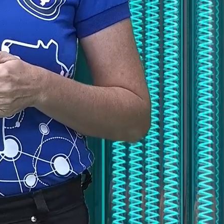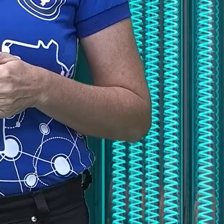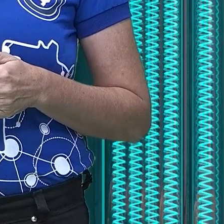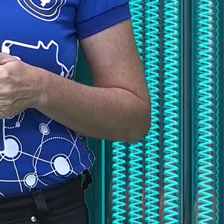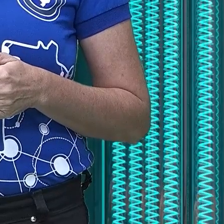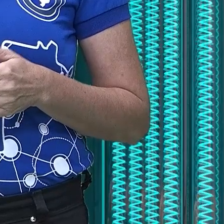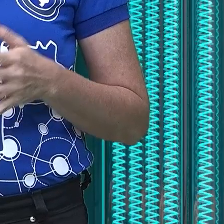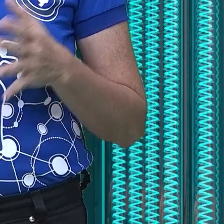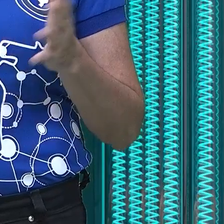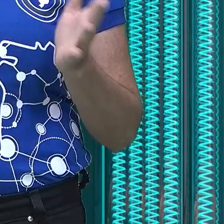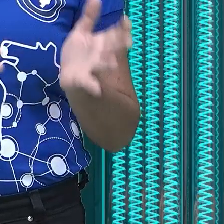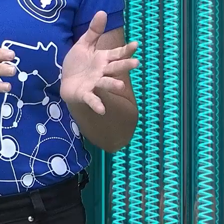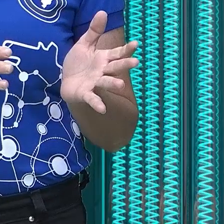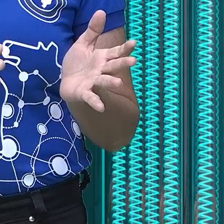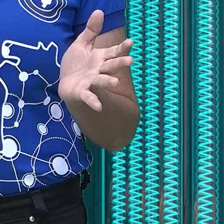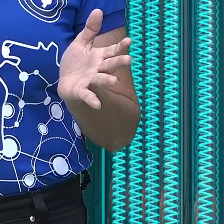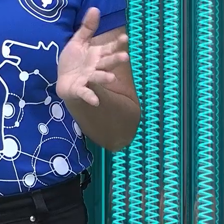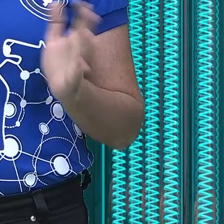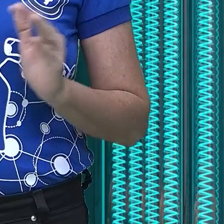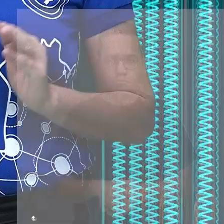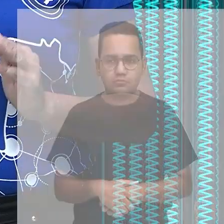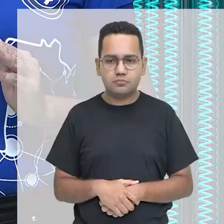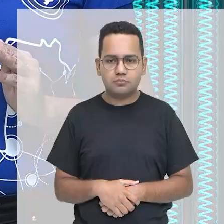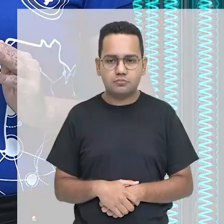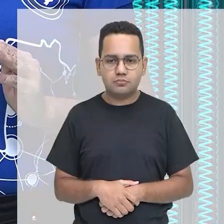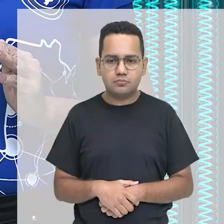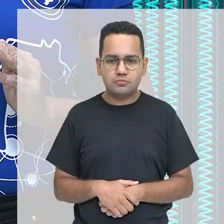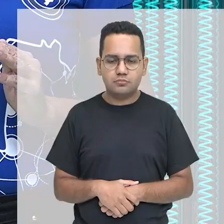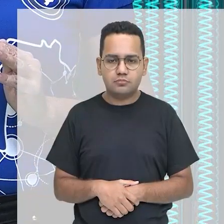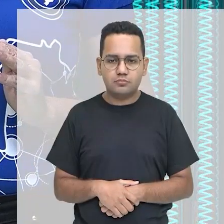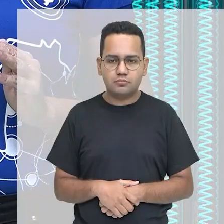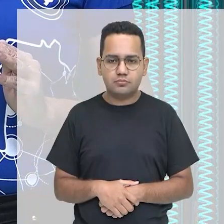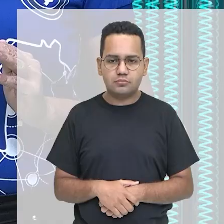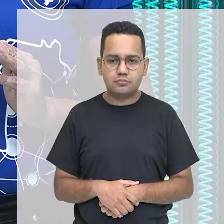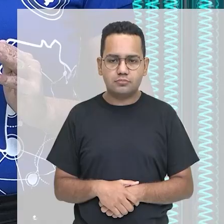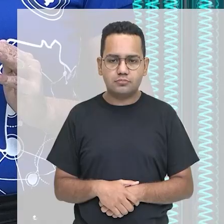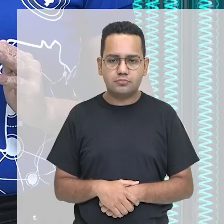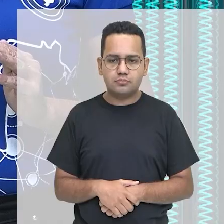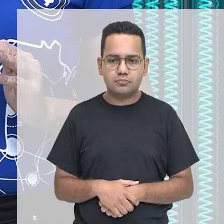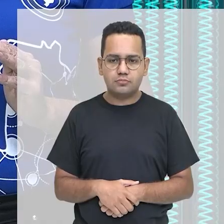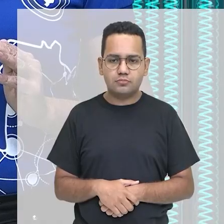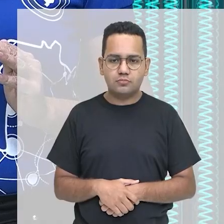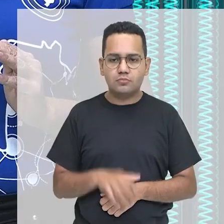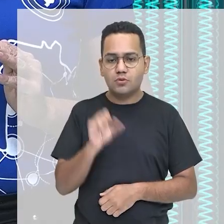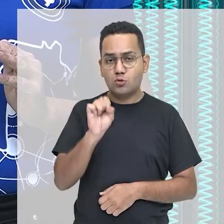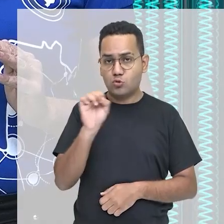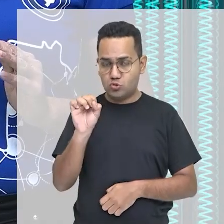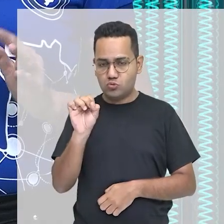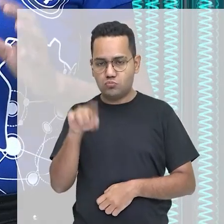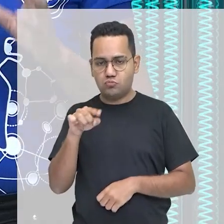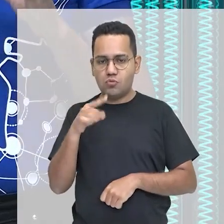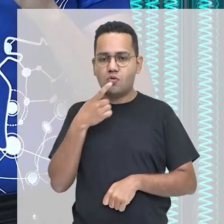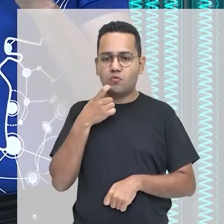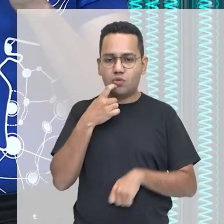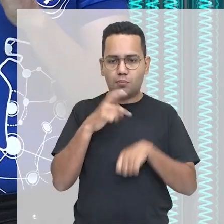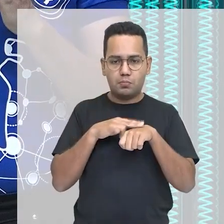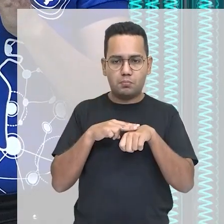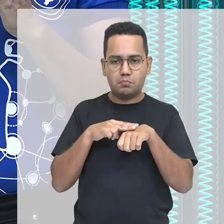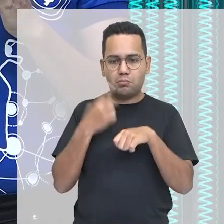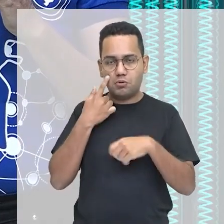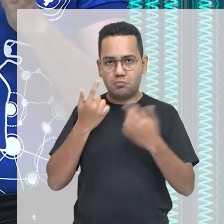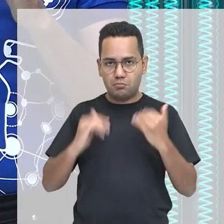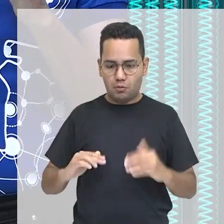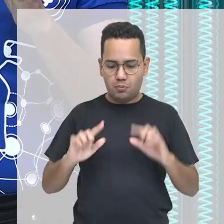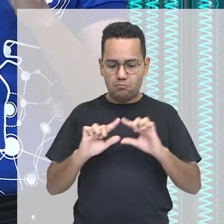Então, a primeira frase está dizendo, estava chovendo. We stayed indoors, ficamos dentro de casa. Então, qual foi